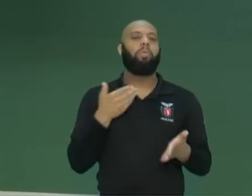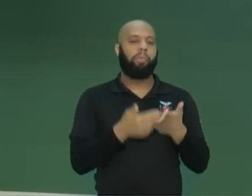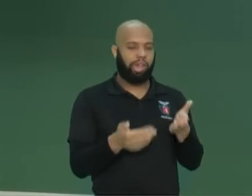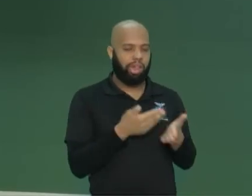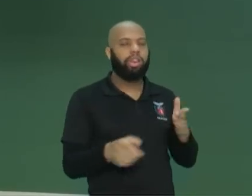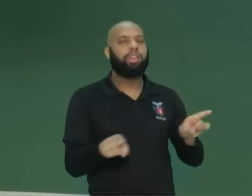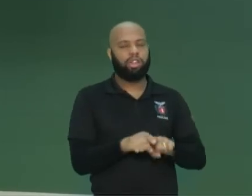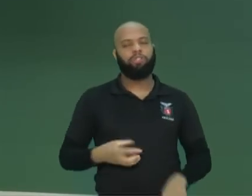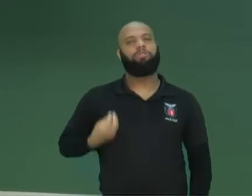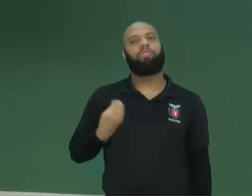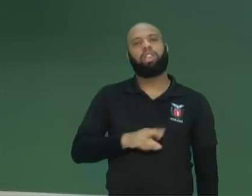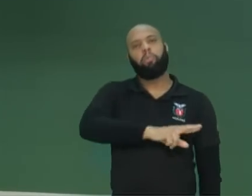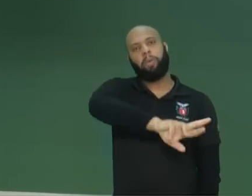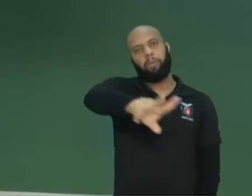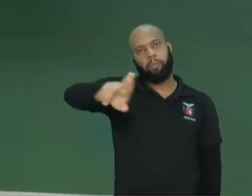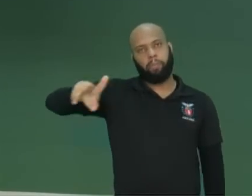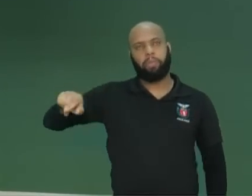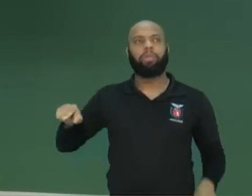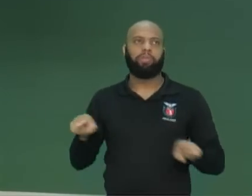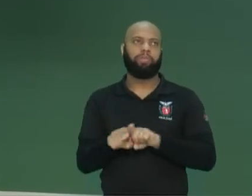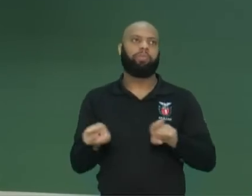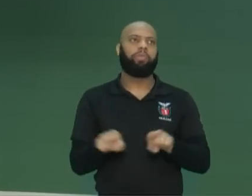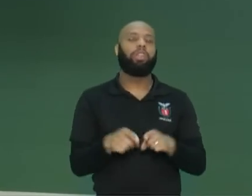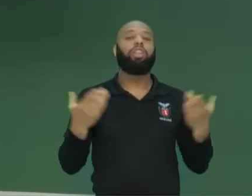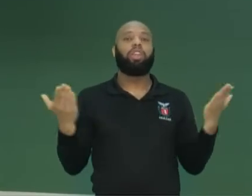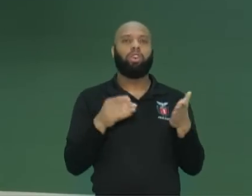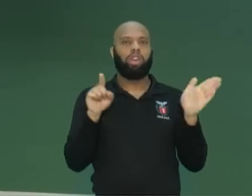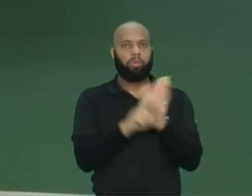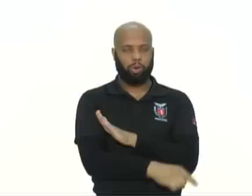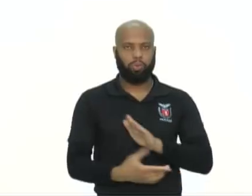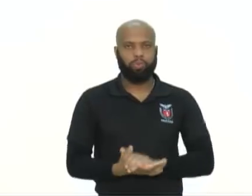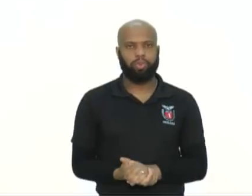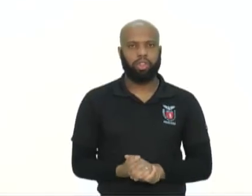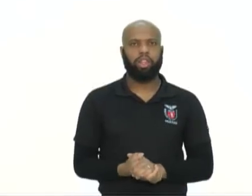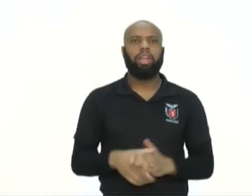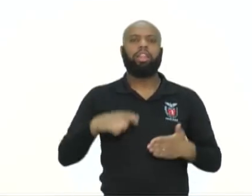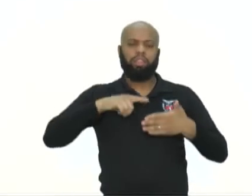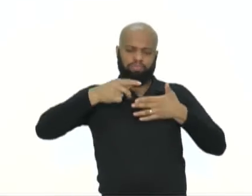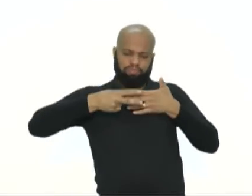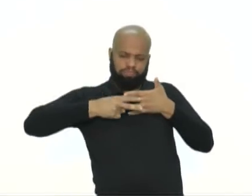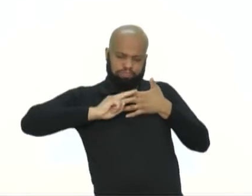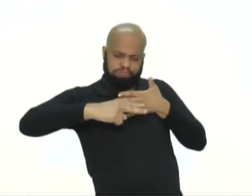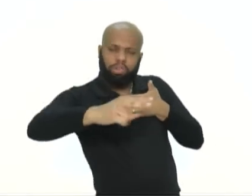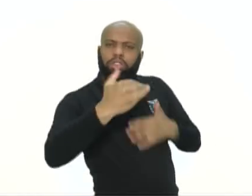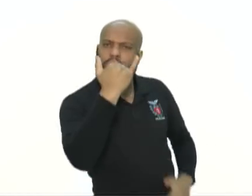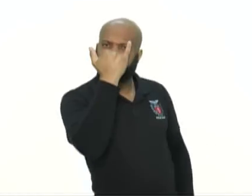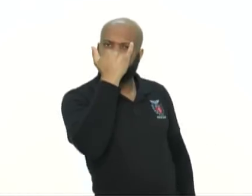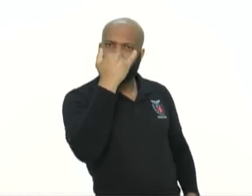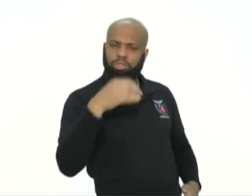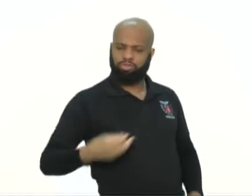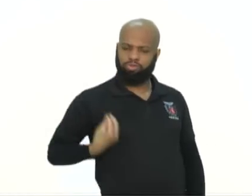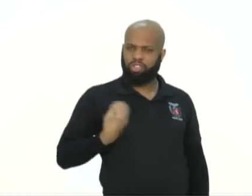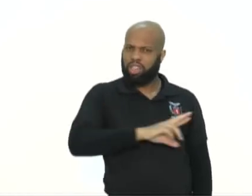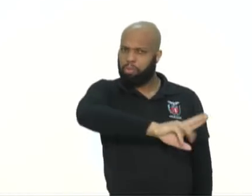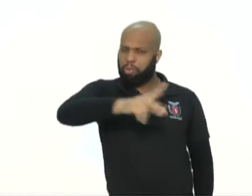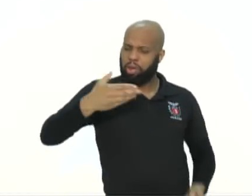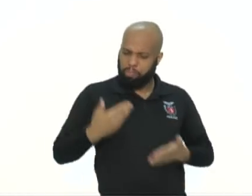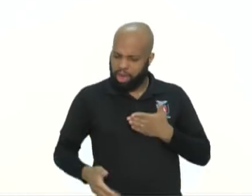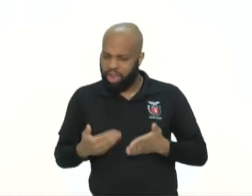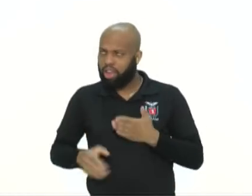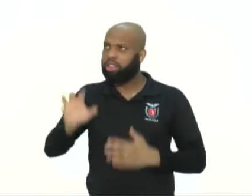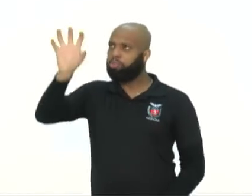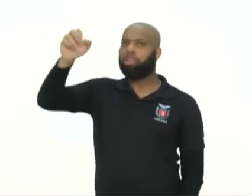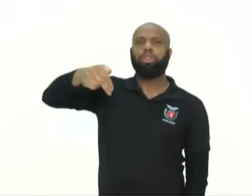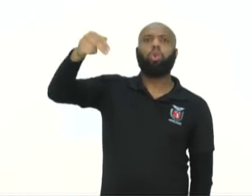da biodiversidade, tá? Quais são as consequências da perda da biodiversidade na